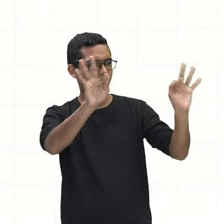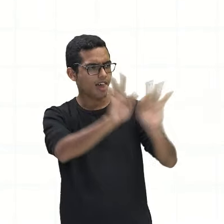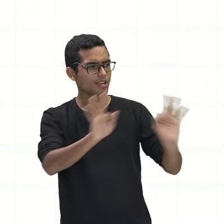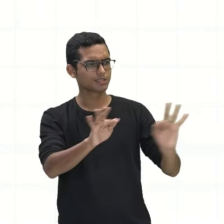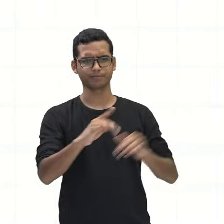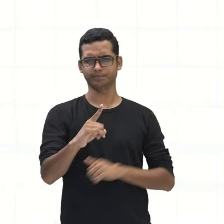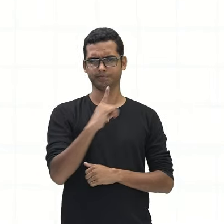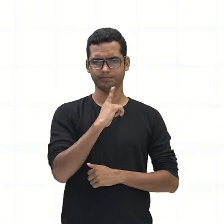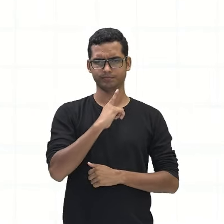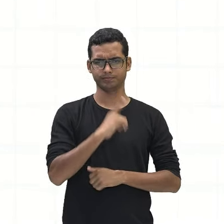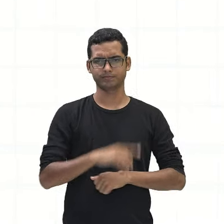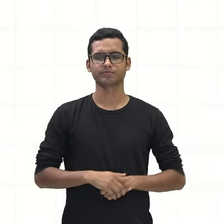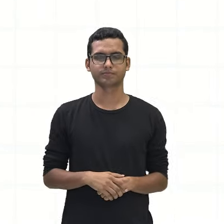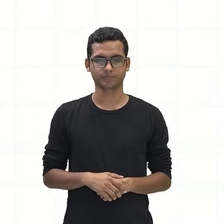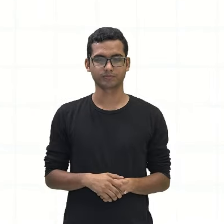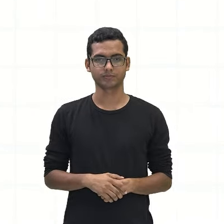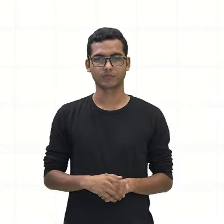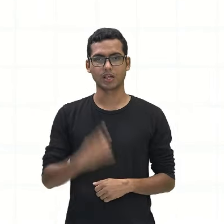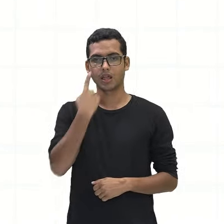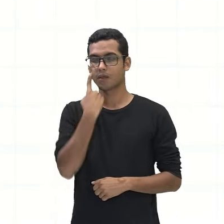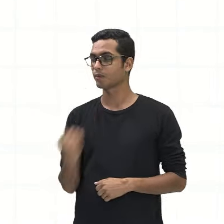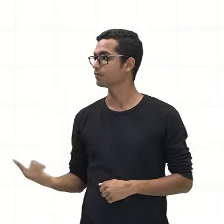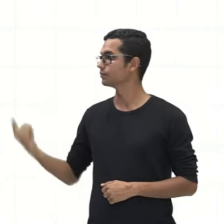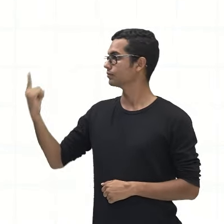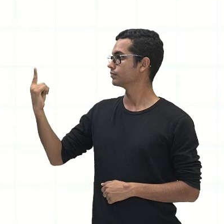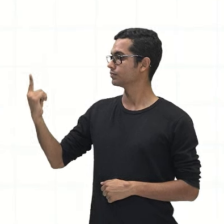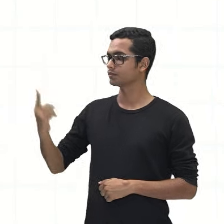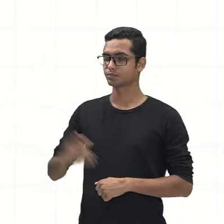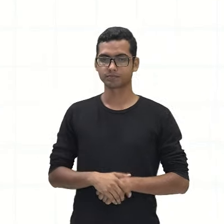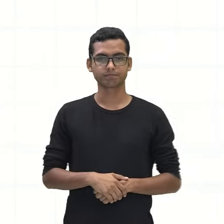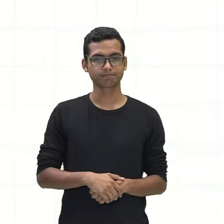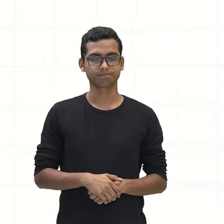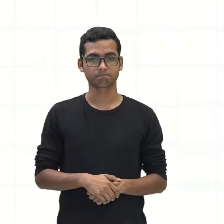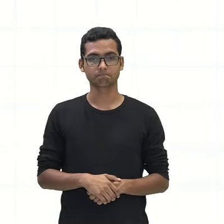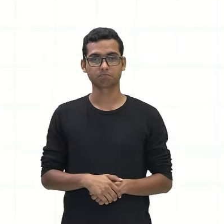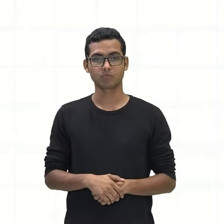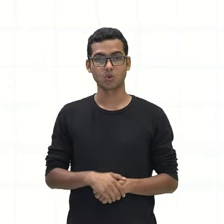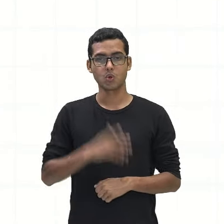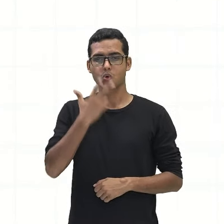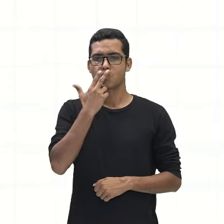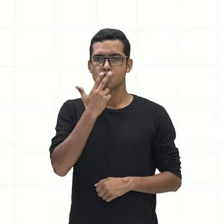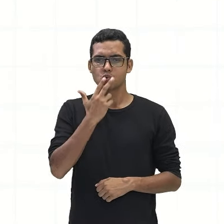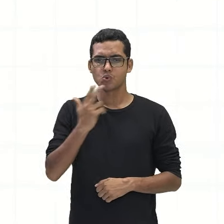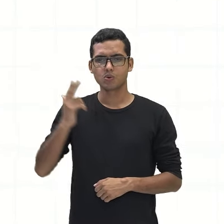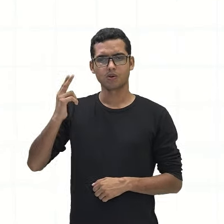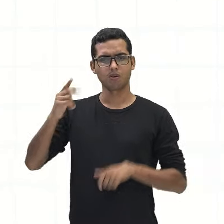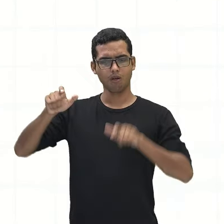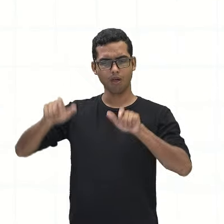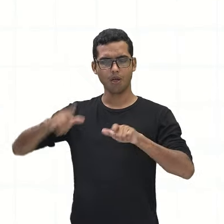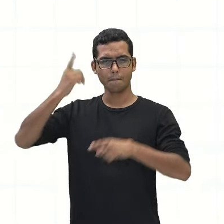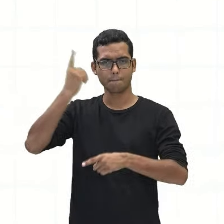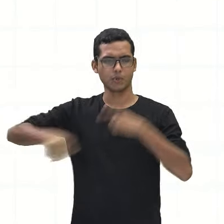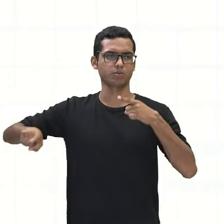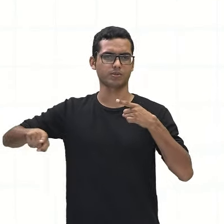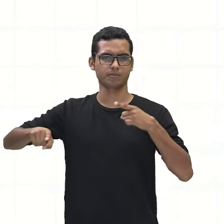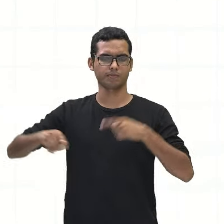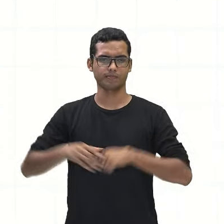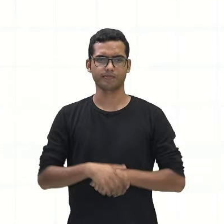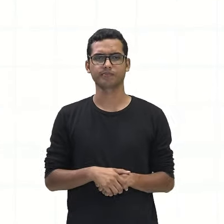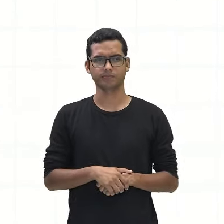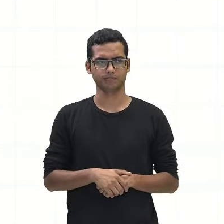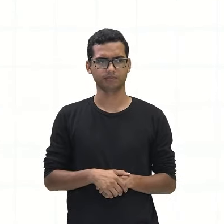que diz: é proibido fumar neste local. Notaram aqui? É proibido fumar neste local. Mas aí nós